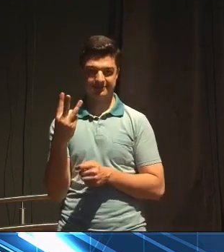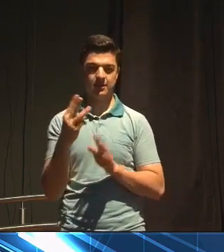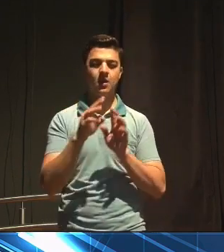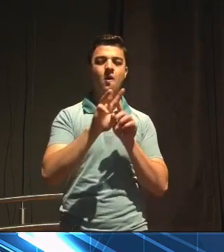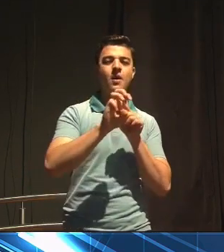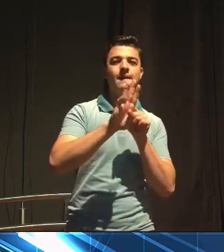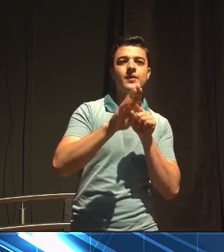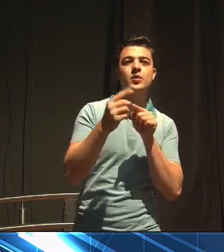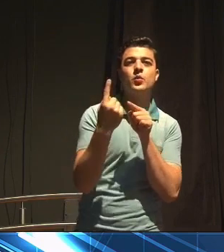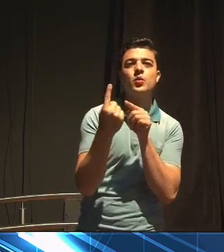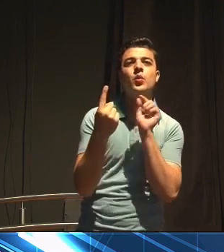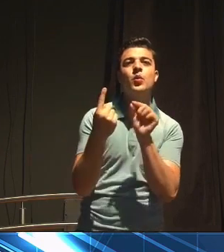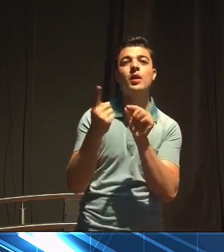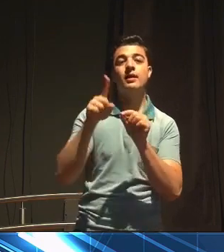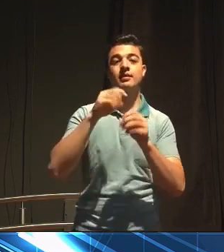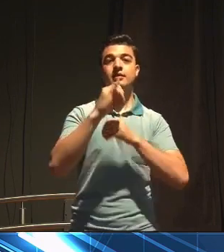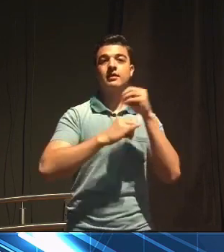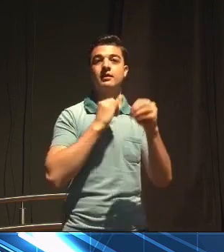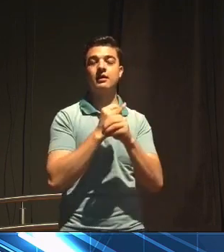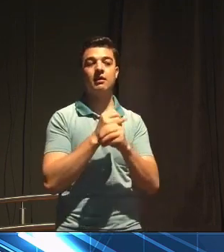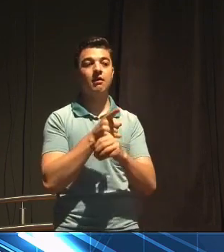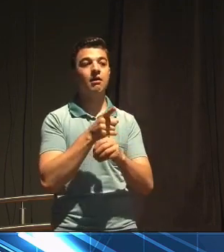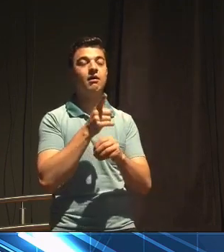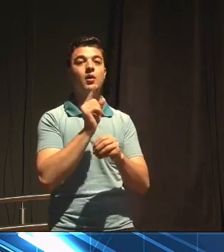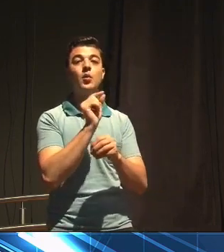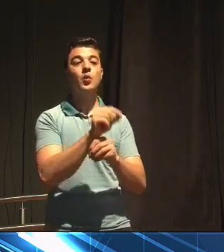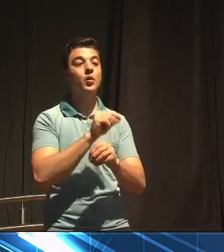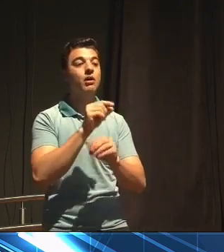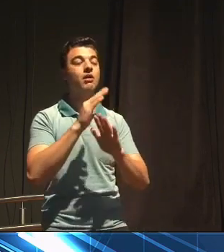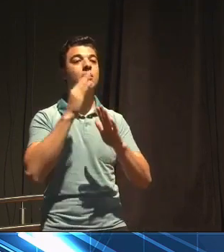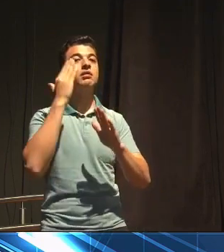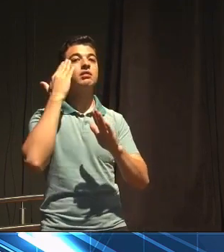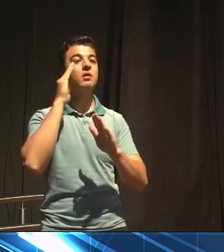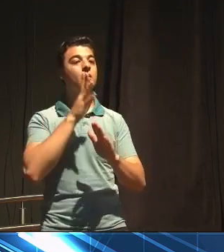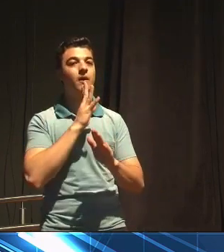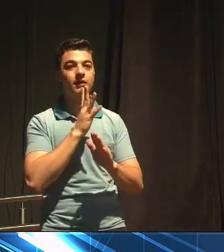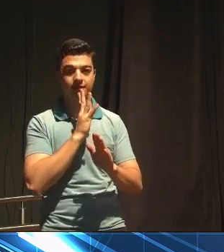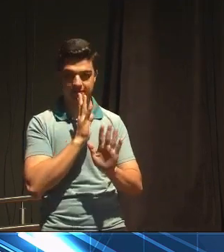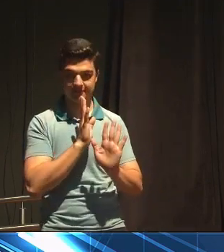era a internet. E aí a gente está agora numa coisinha que a gente chama